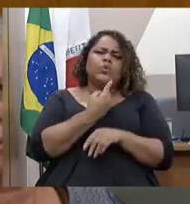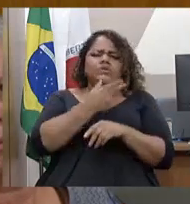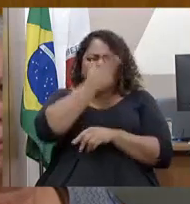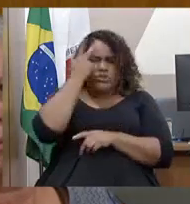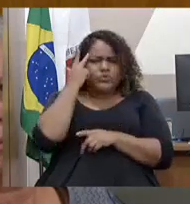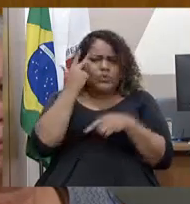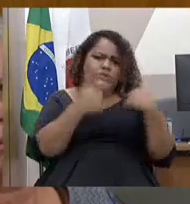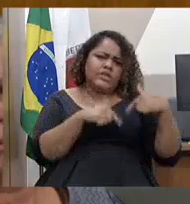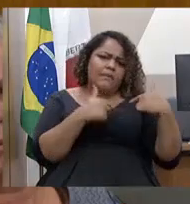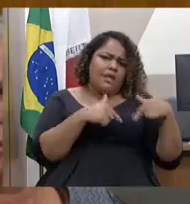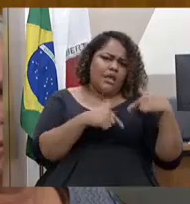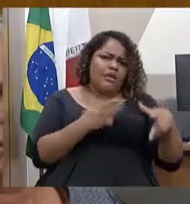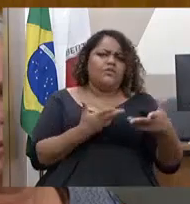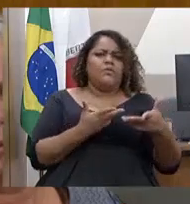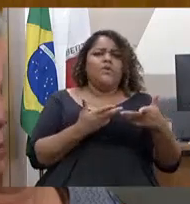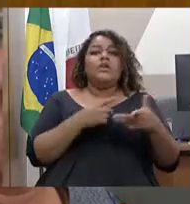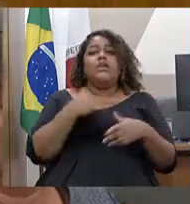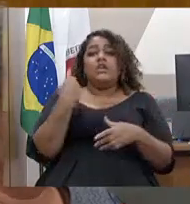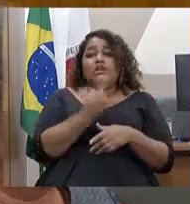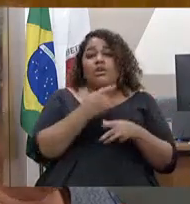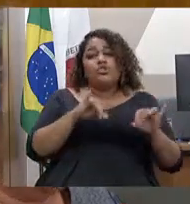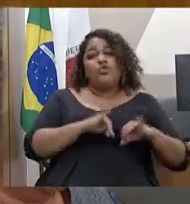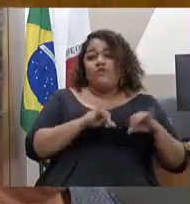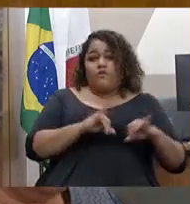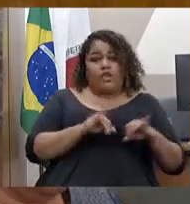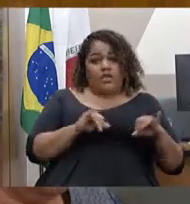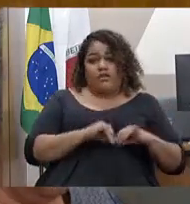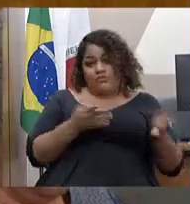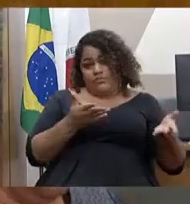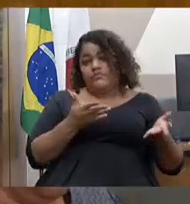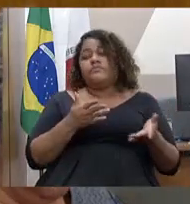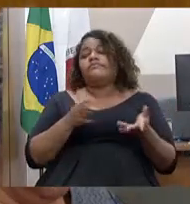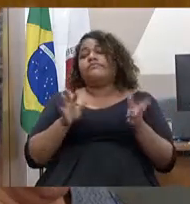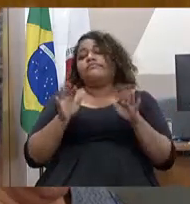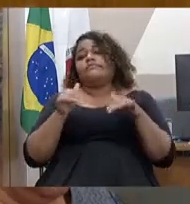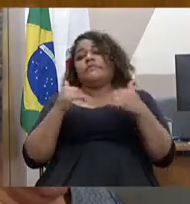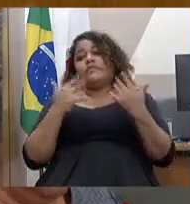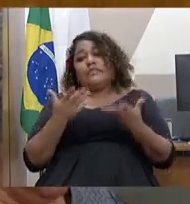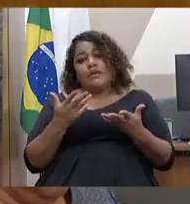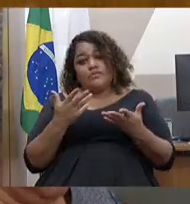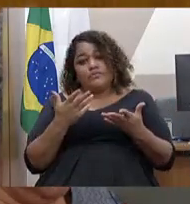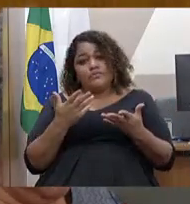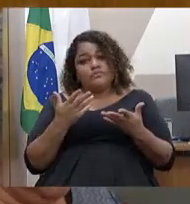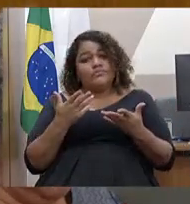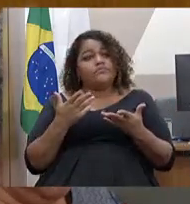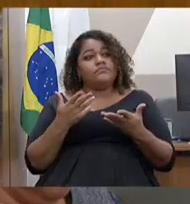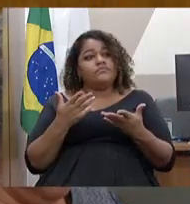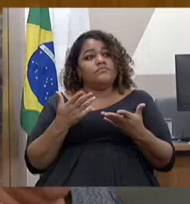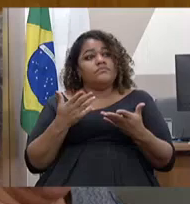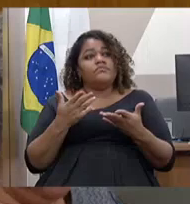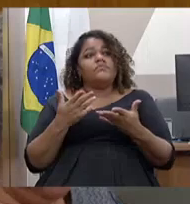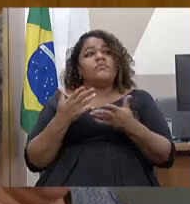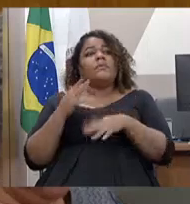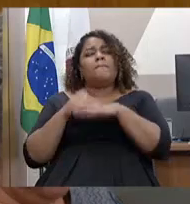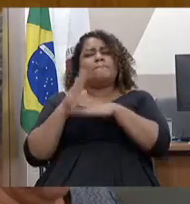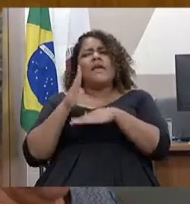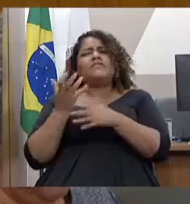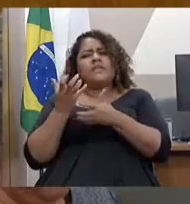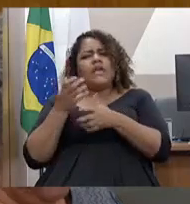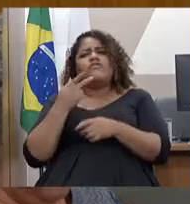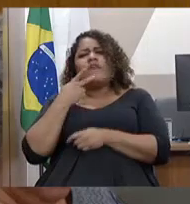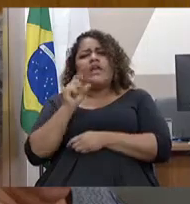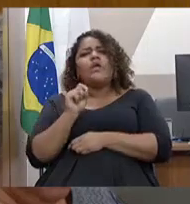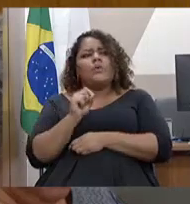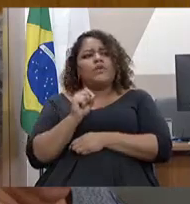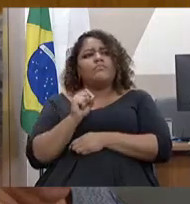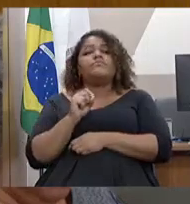acaba pagando o pato igual aquele velho ditado né o ponto que eu quero falar mais em cima aqui é sobre essa